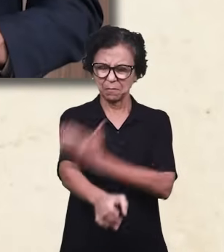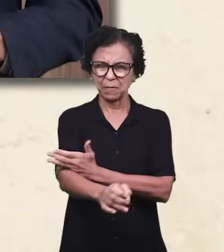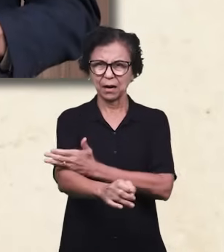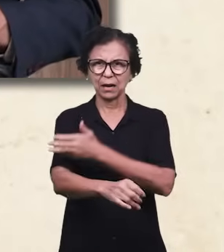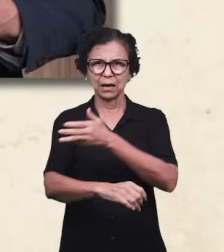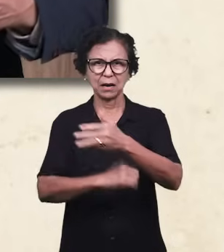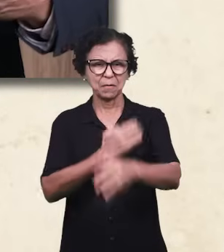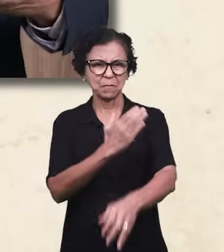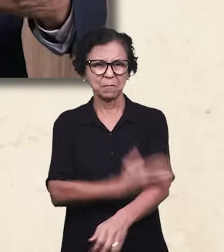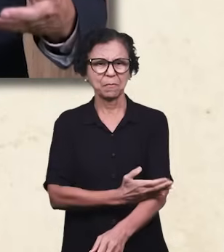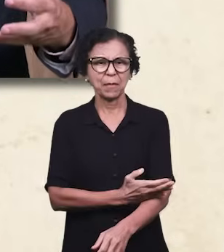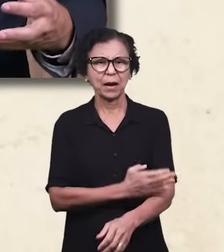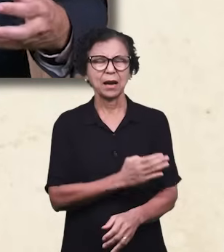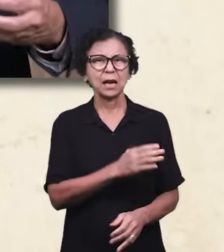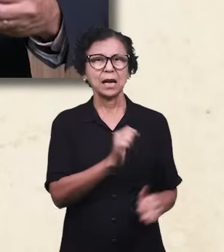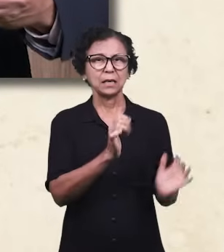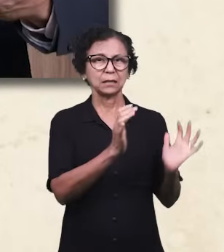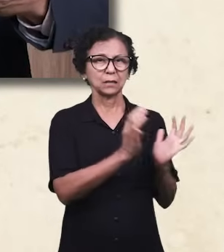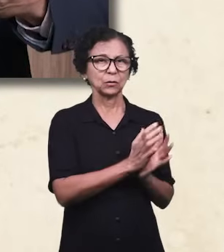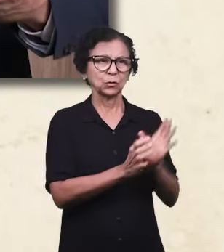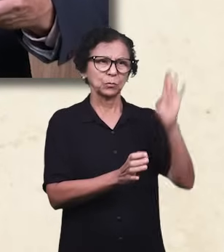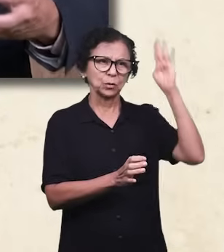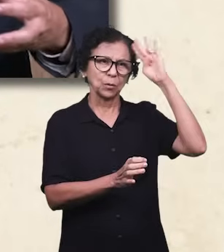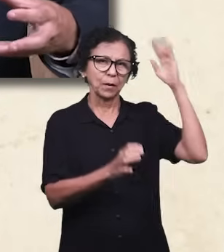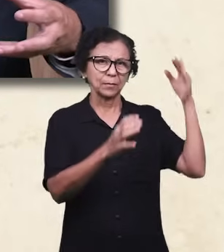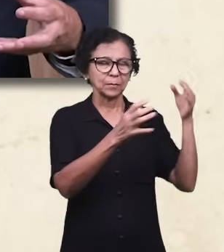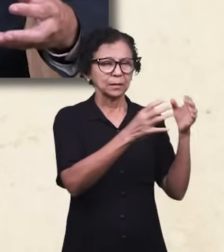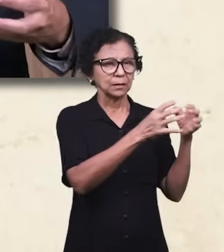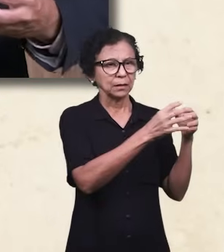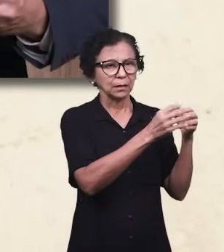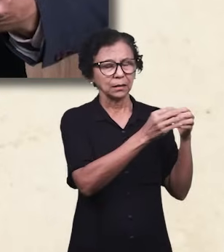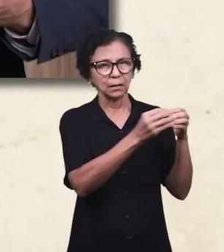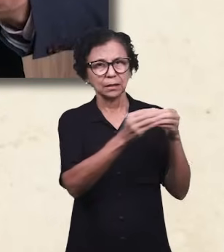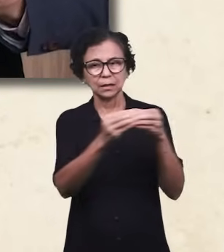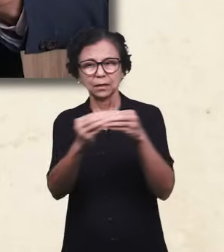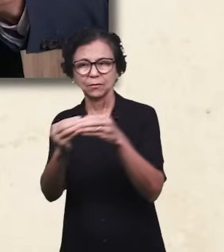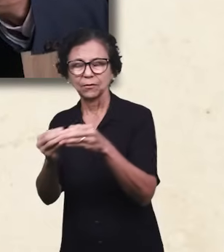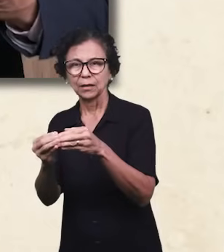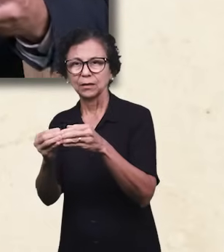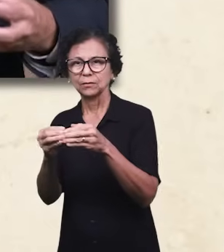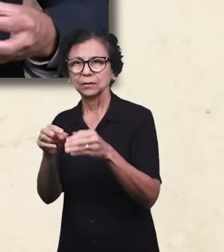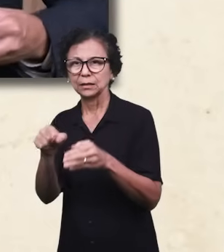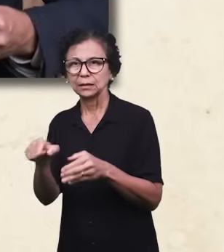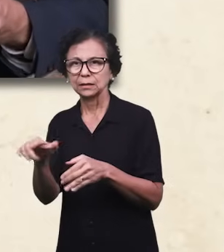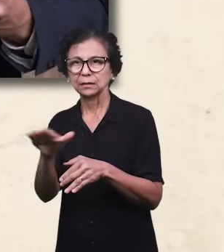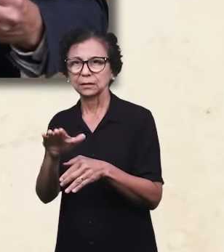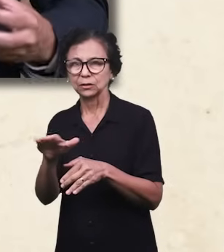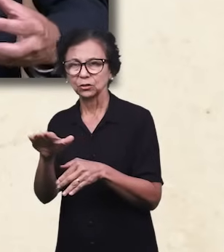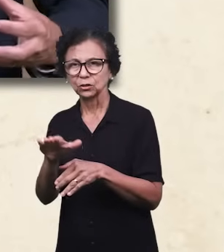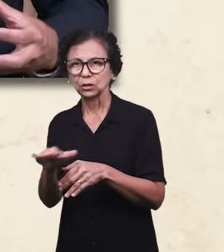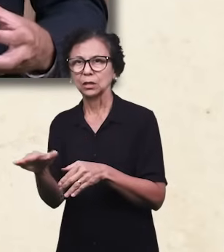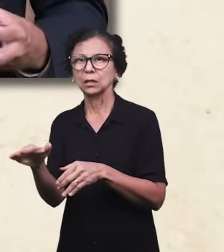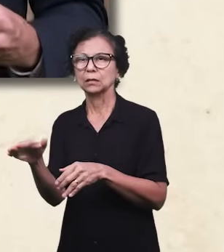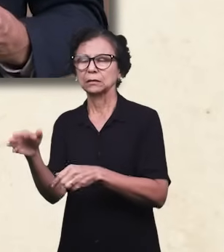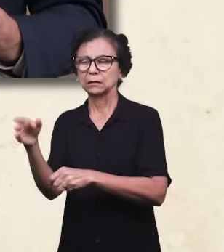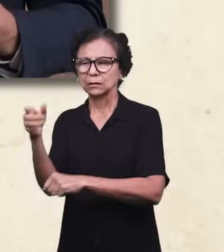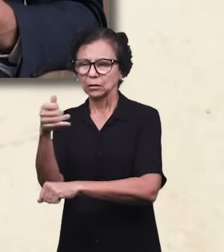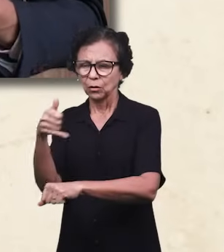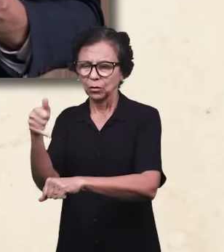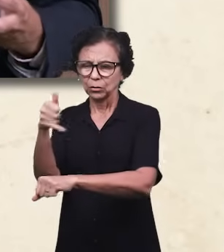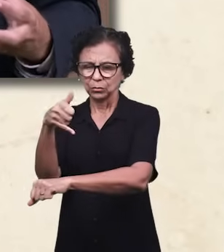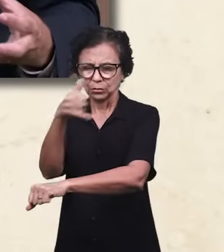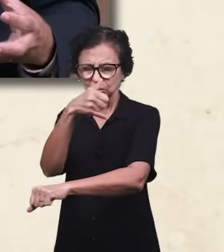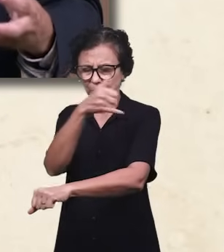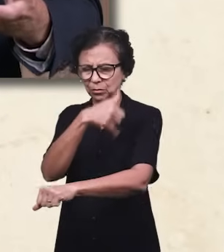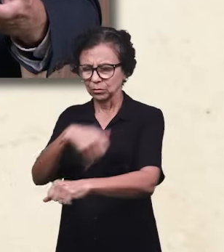mutilados, e ali eles ficavam sendo tratados, e o bálsamo de Gileade tinha essa capacidade de cicatrizar, de curar.